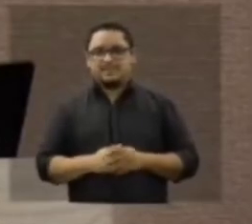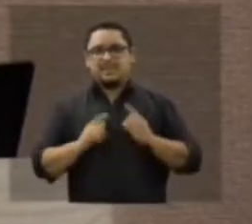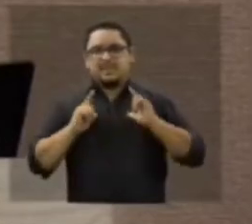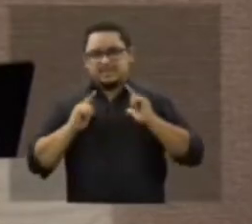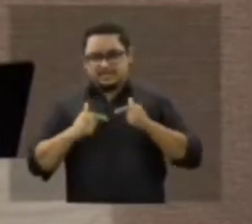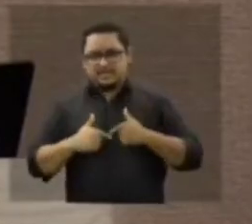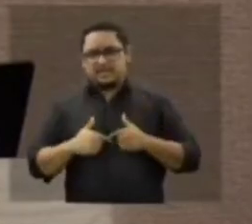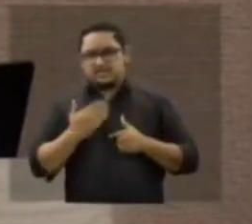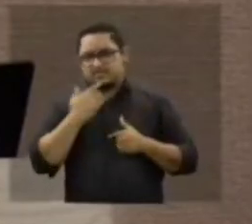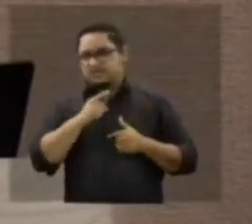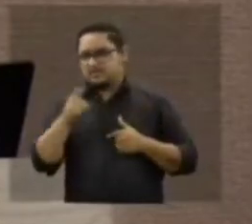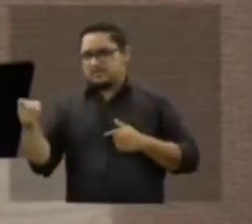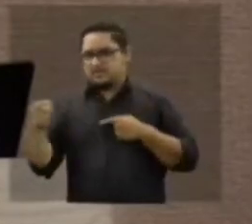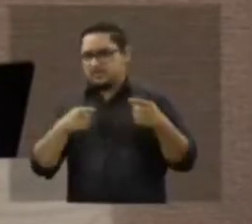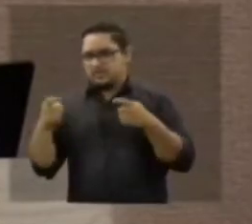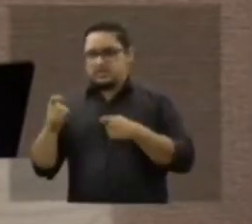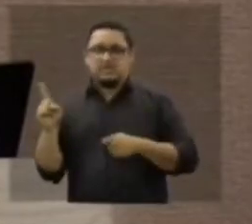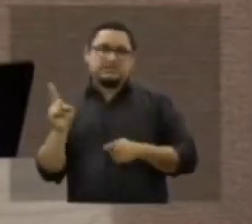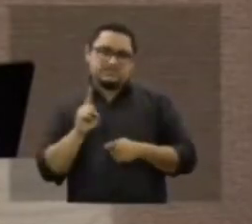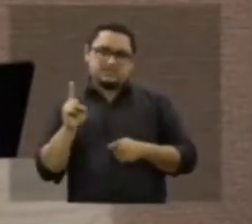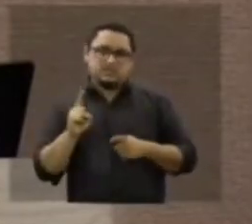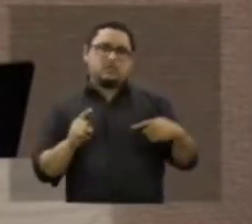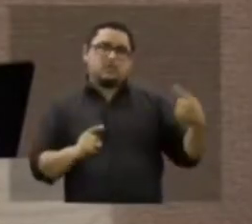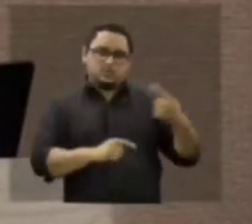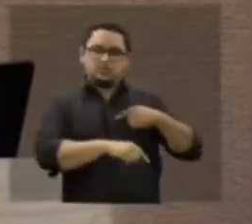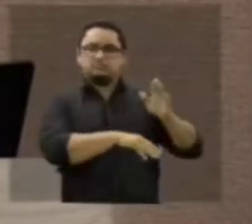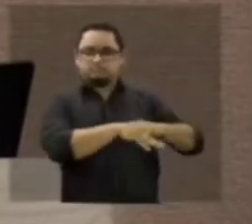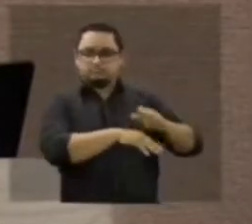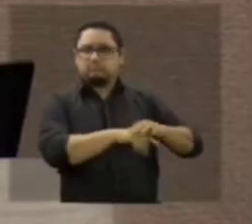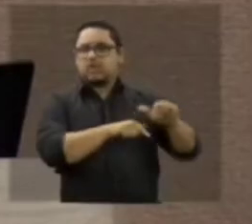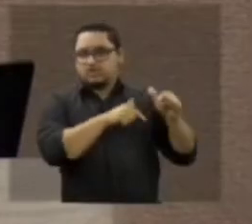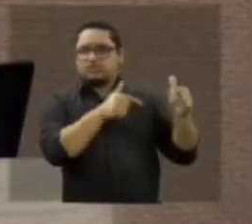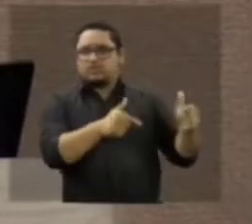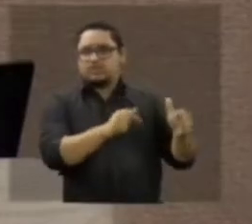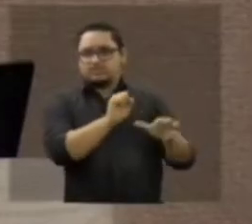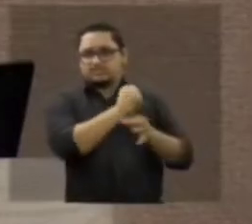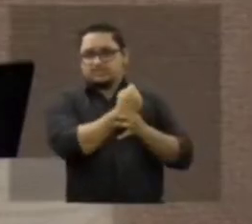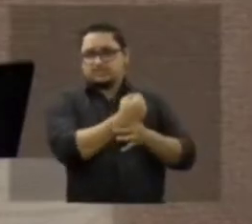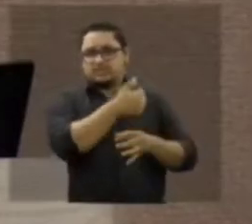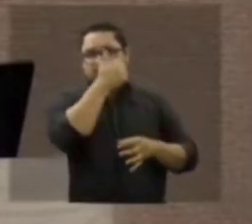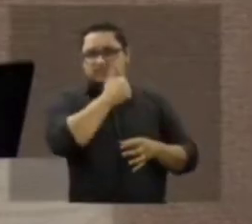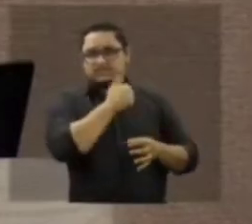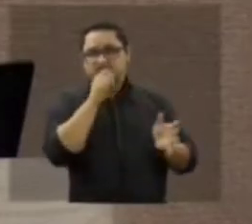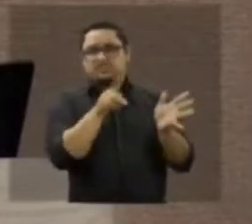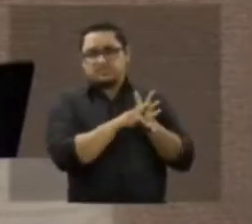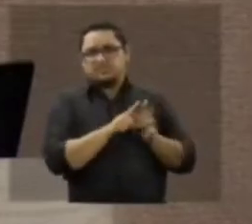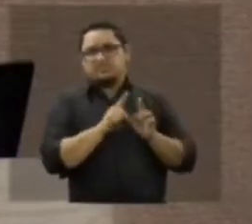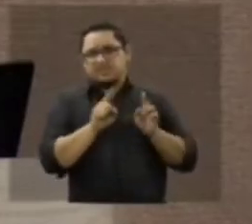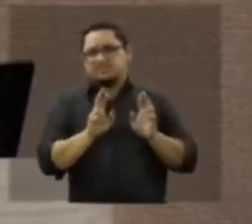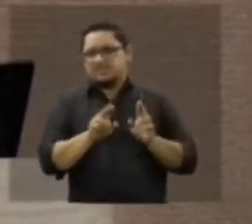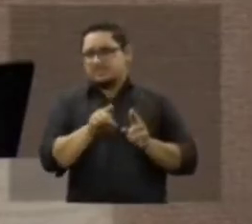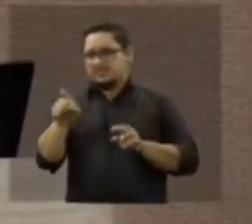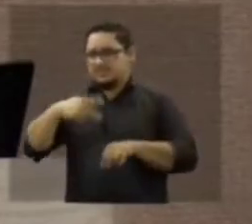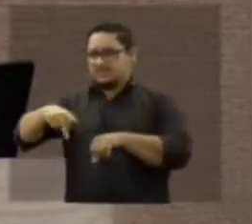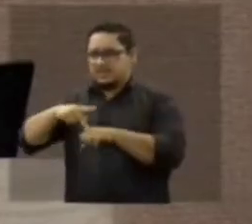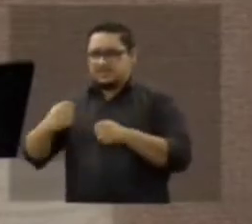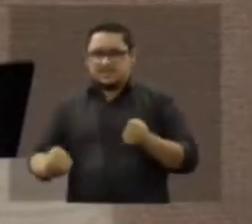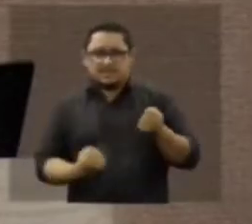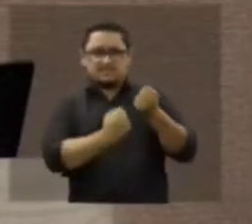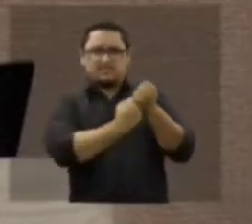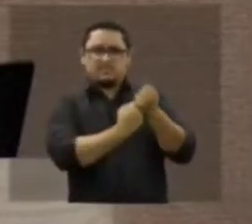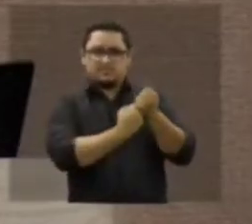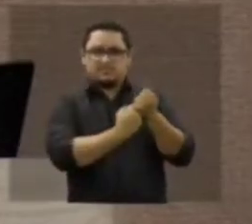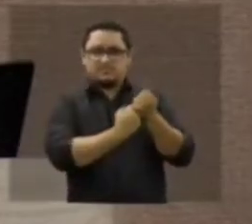lute por ele o israelense farão esse trabalho por si próprios mas Esperamos que os nossos Aliados nos apoiem